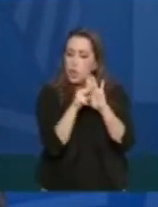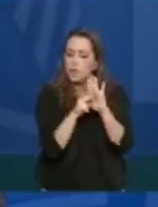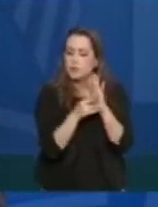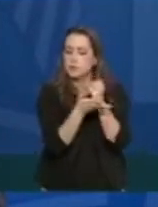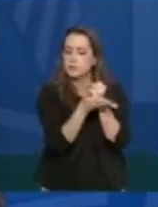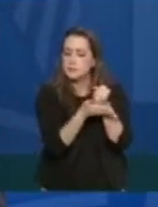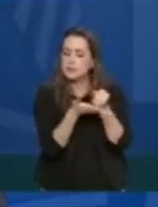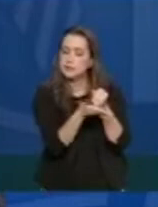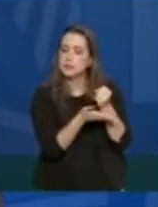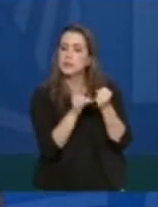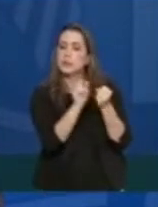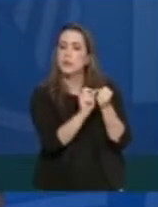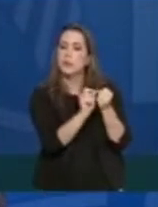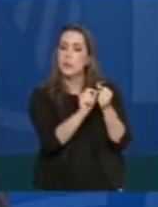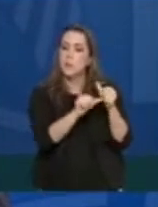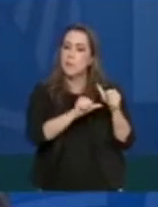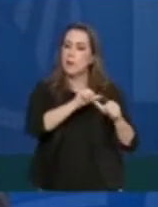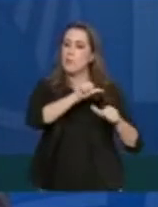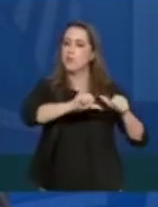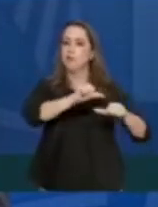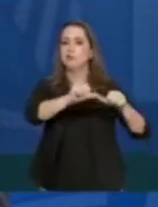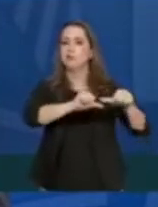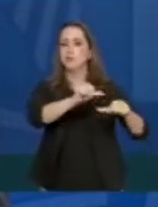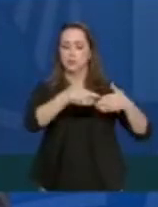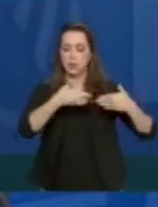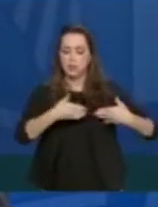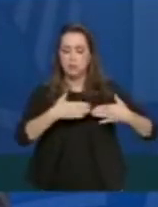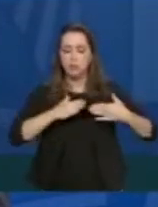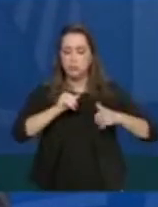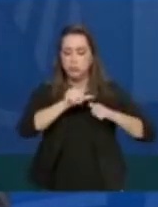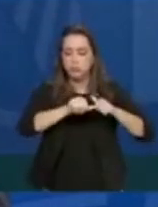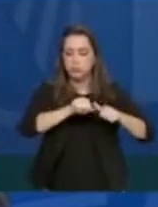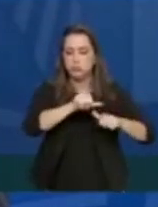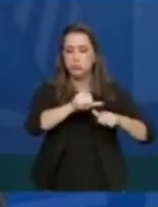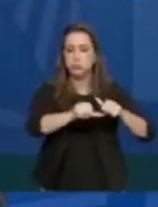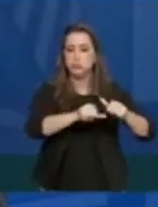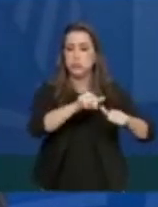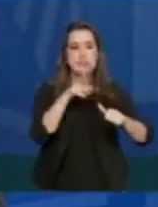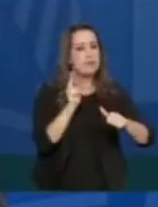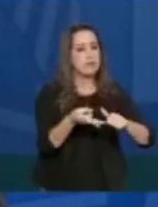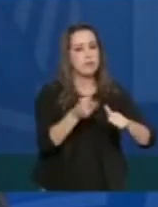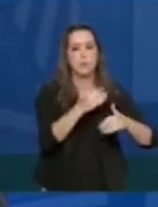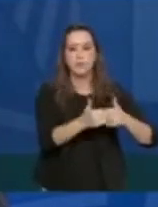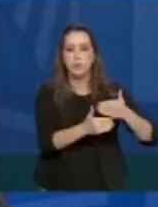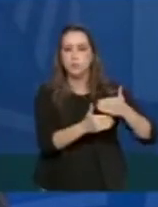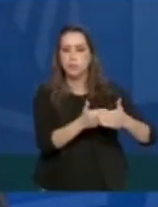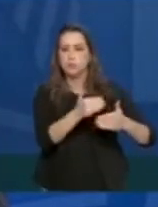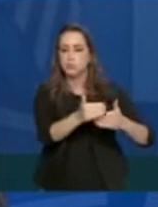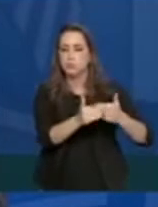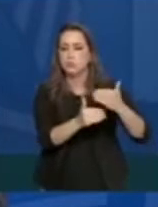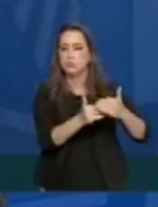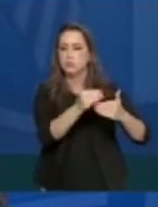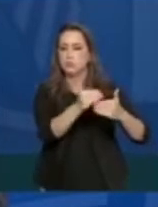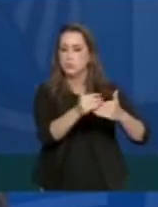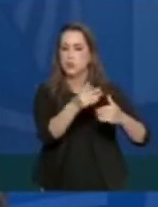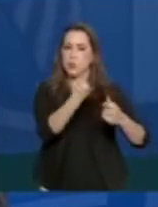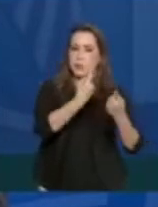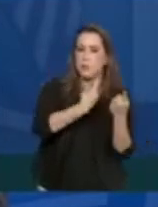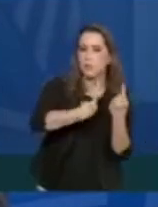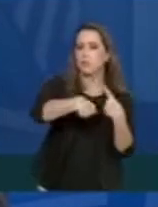fundamentais para a mudança desse quadro de forma crescente, continuada e